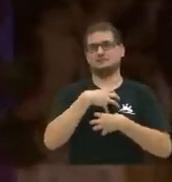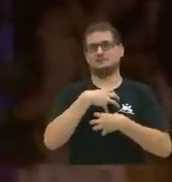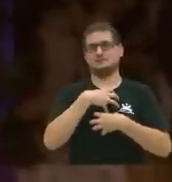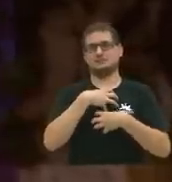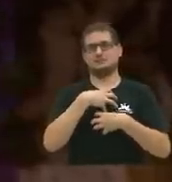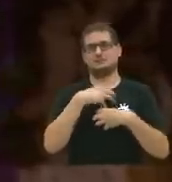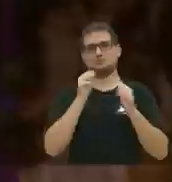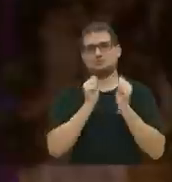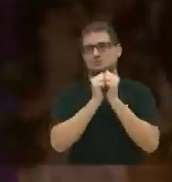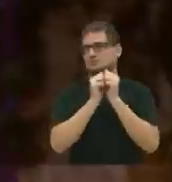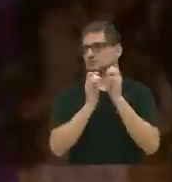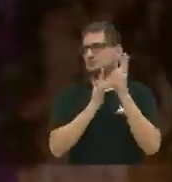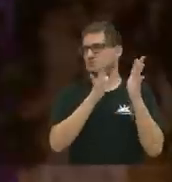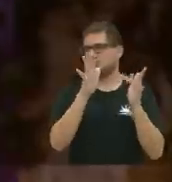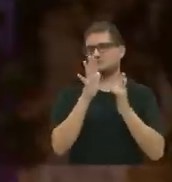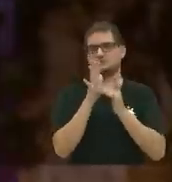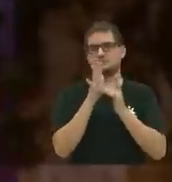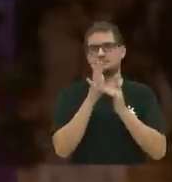daquele homem.